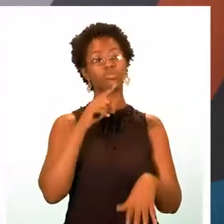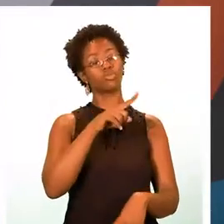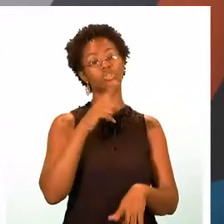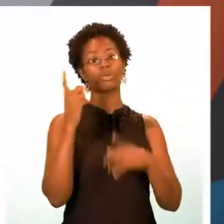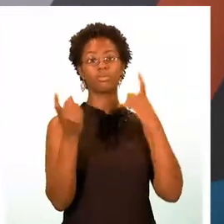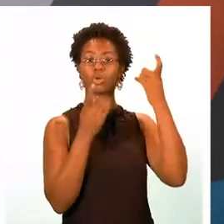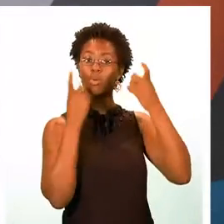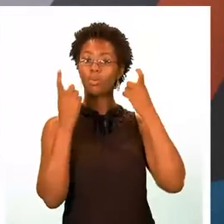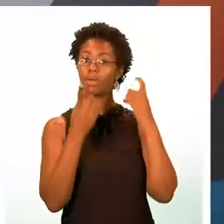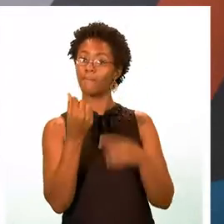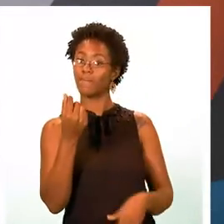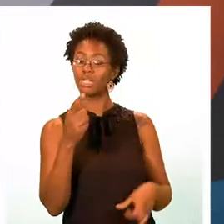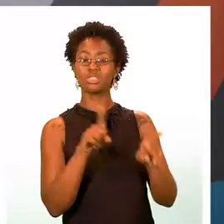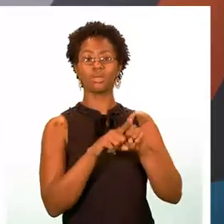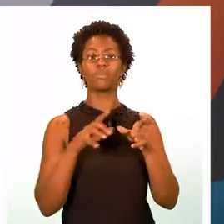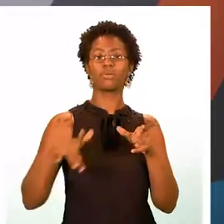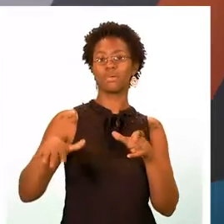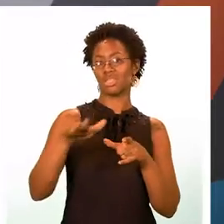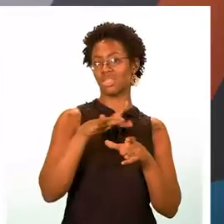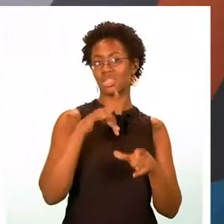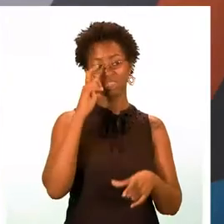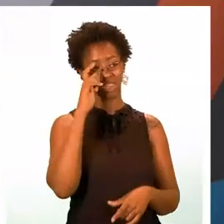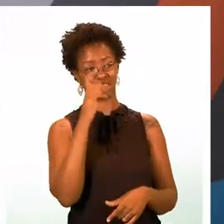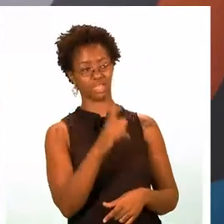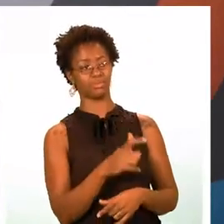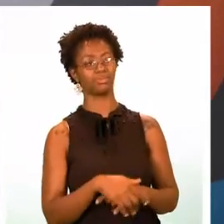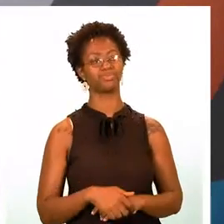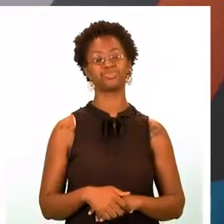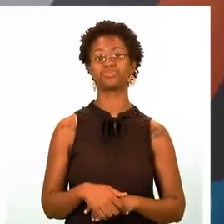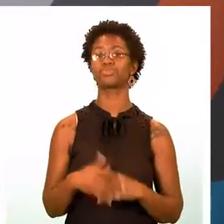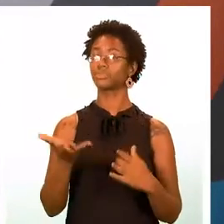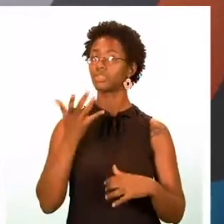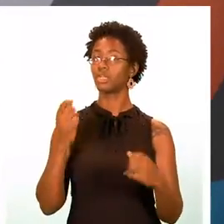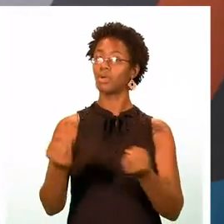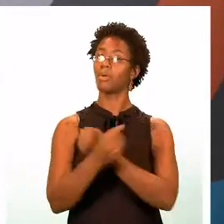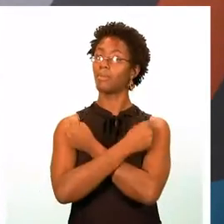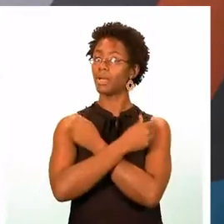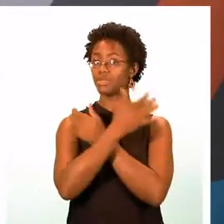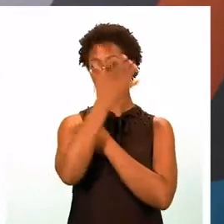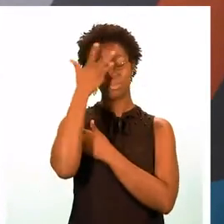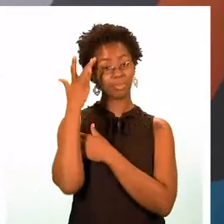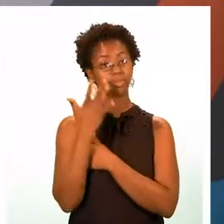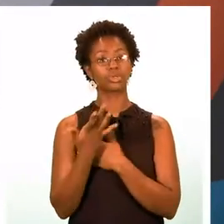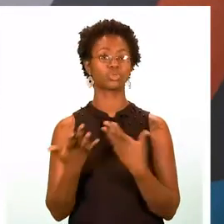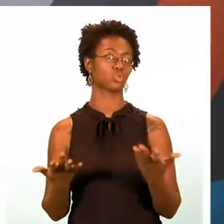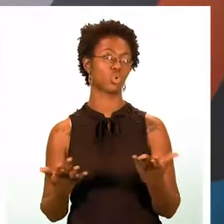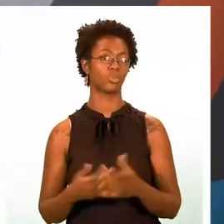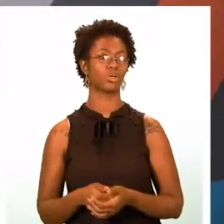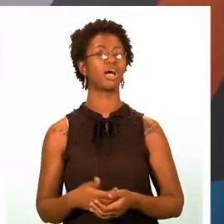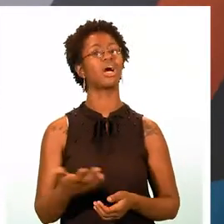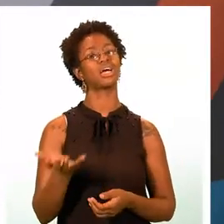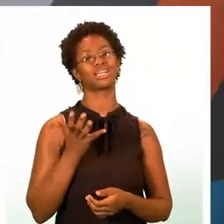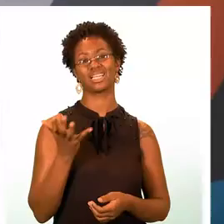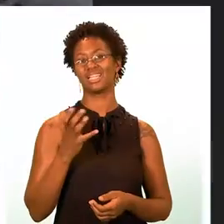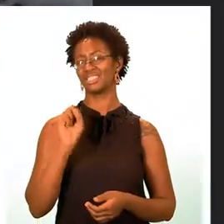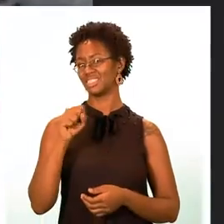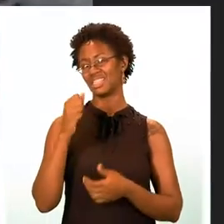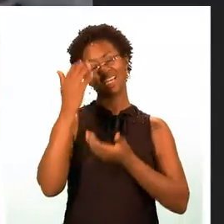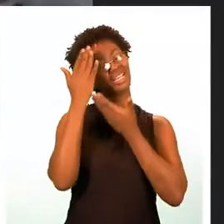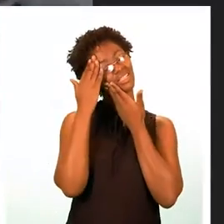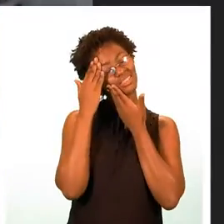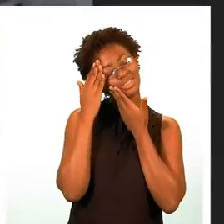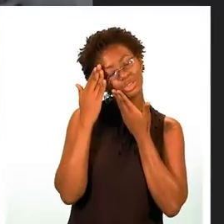né? Você é preocupada Sim. com o preço e meio ambiente. Então, é isso que nos chama a atenção. Você quer mandar um abraço para alguém? Ah,